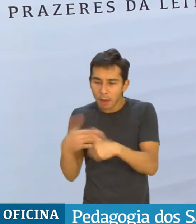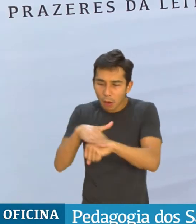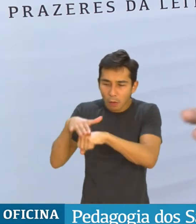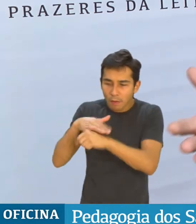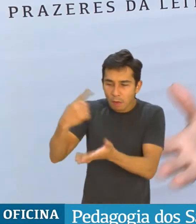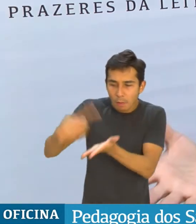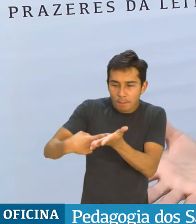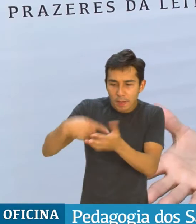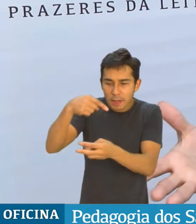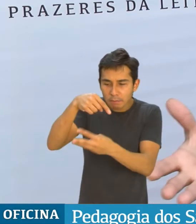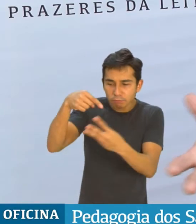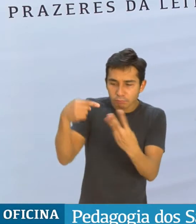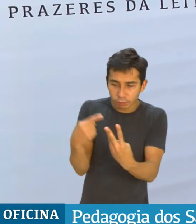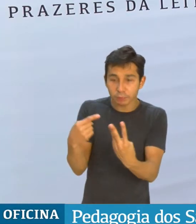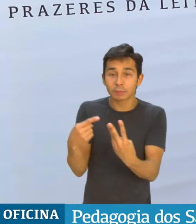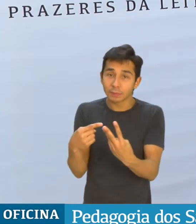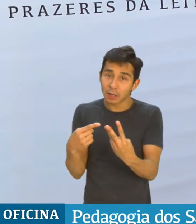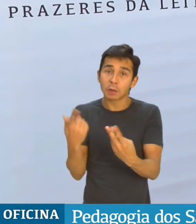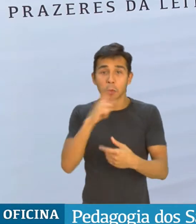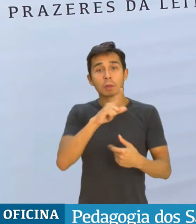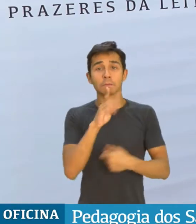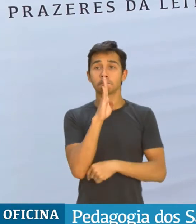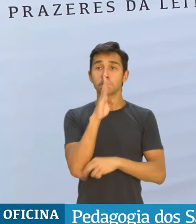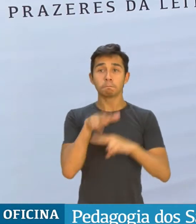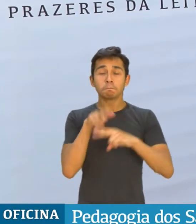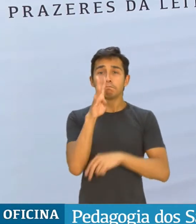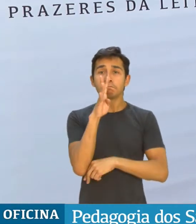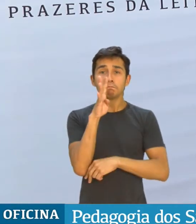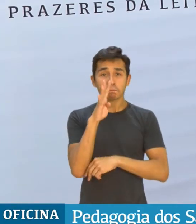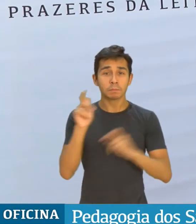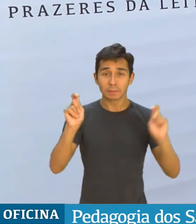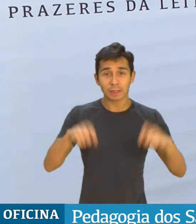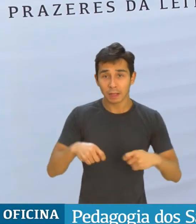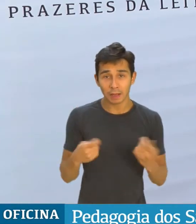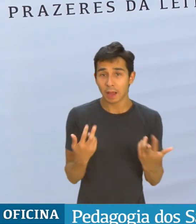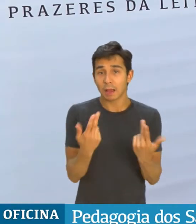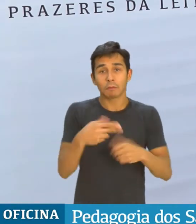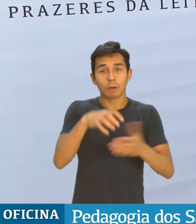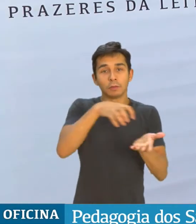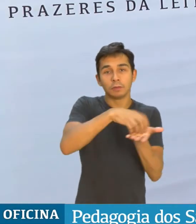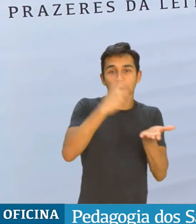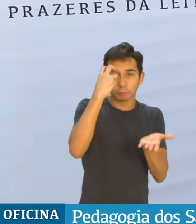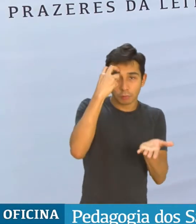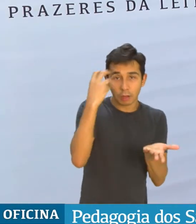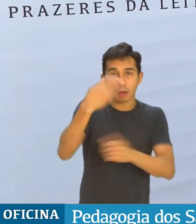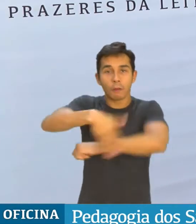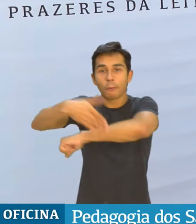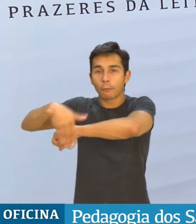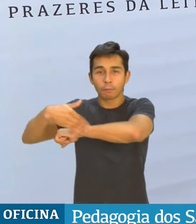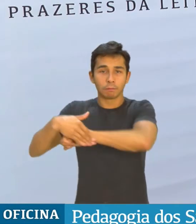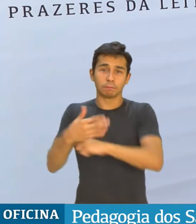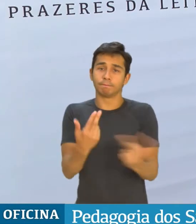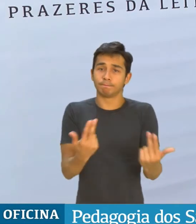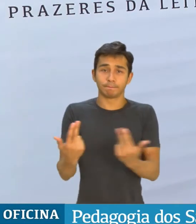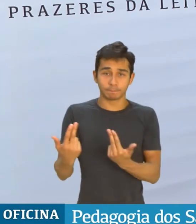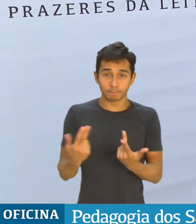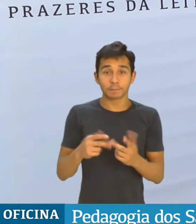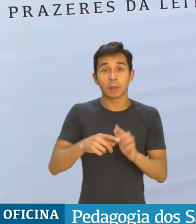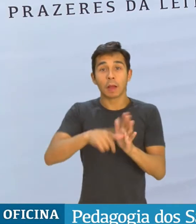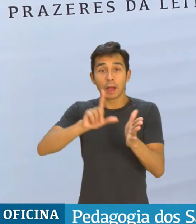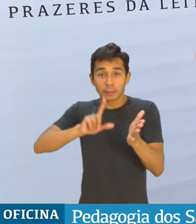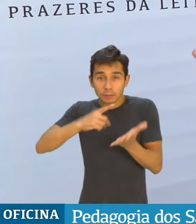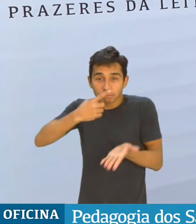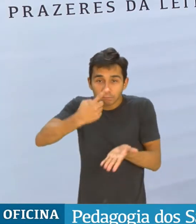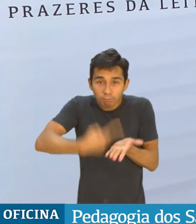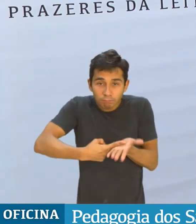bibliotecas, como acontece na rua mesmo, né? Então, faz esses combinados, só que também é importante ter esses combinados, não